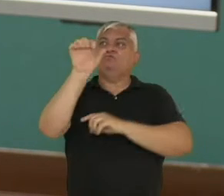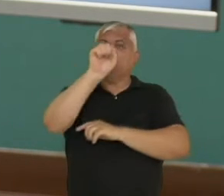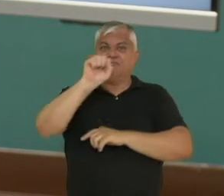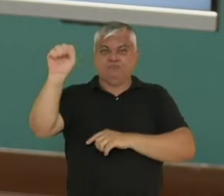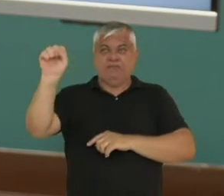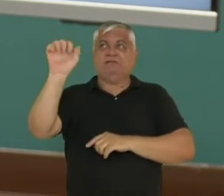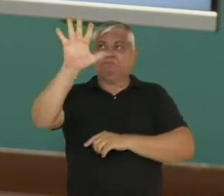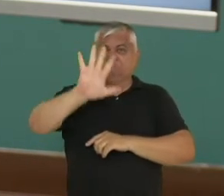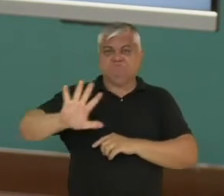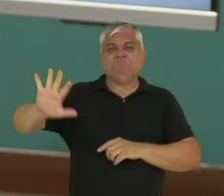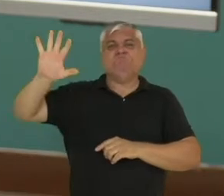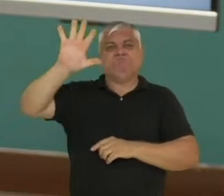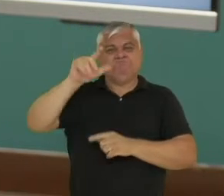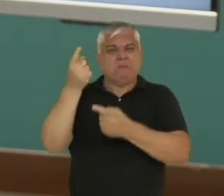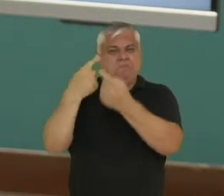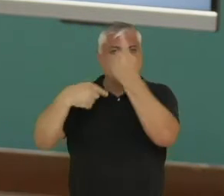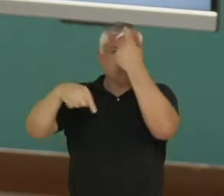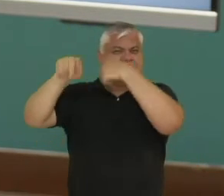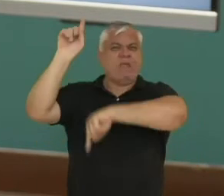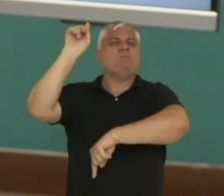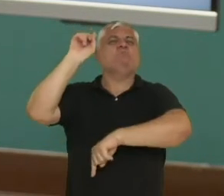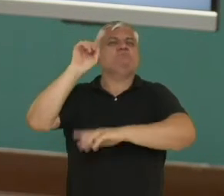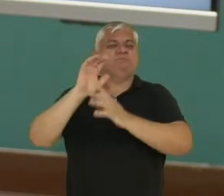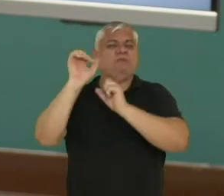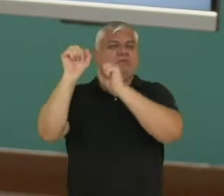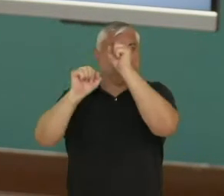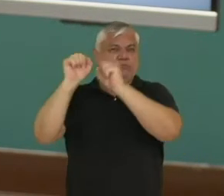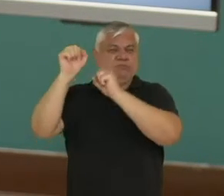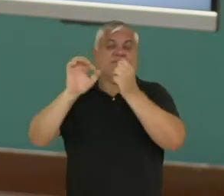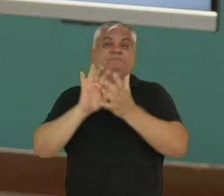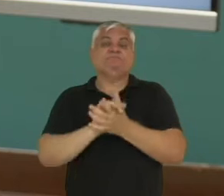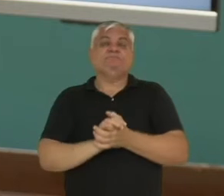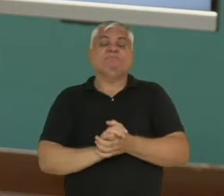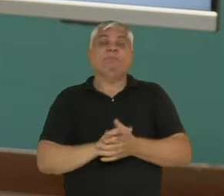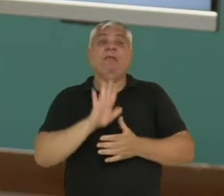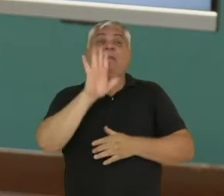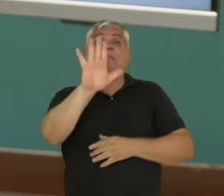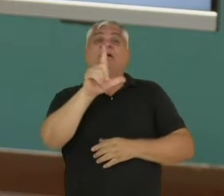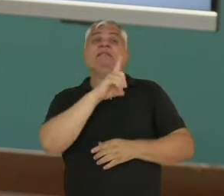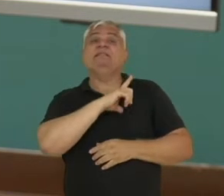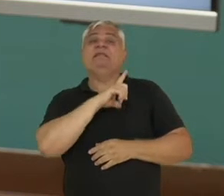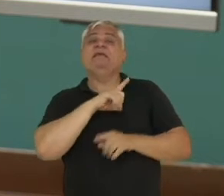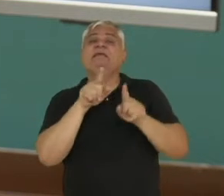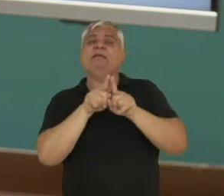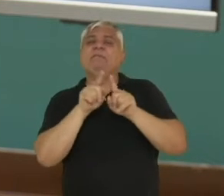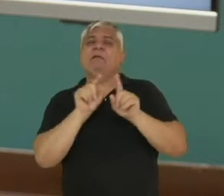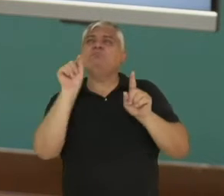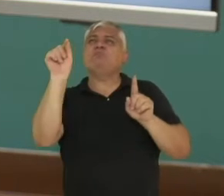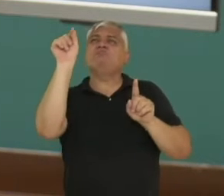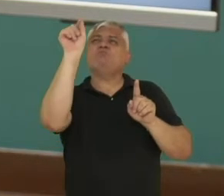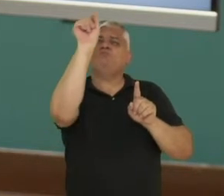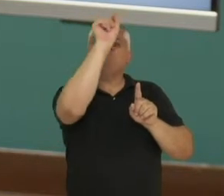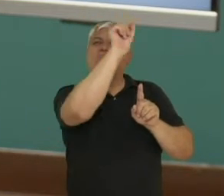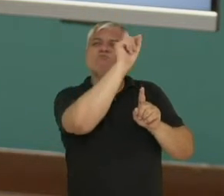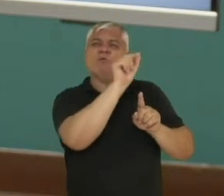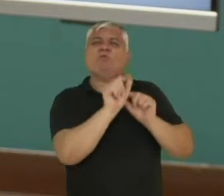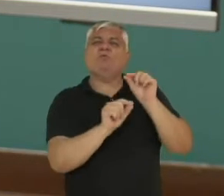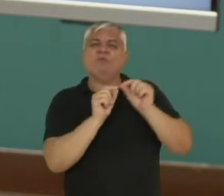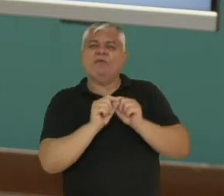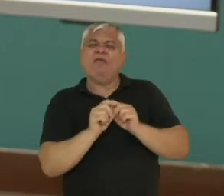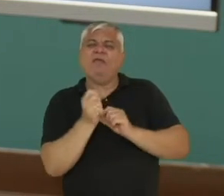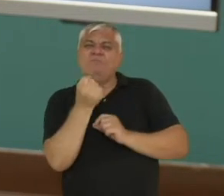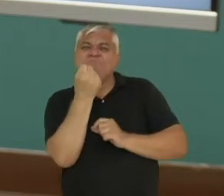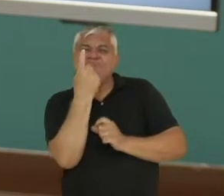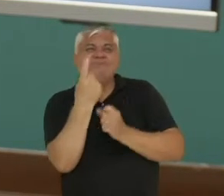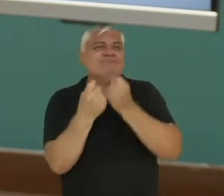região sudeste do nosso país na questão industrial, tá bom? Mas temos outras regiões pontuais aí,